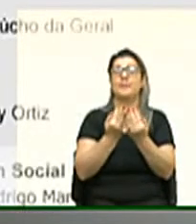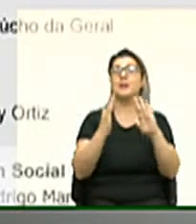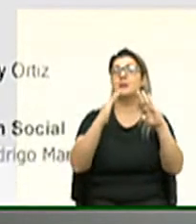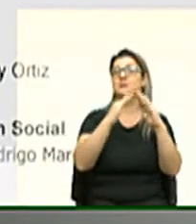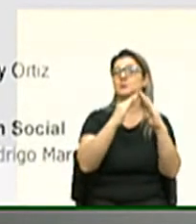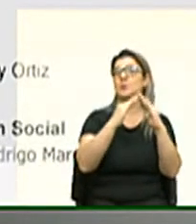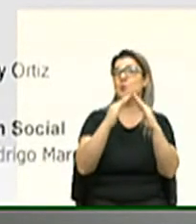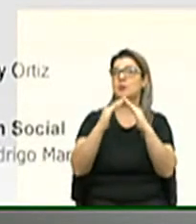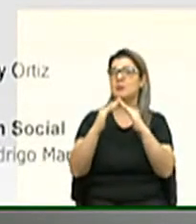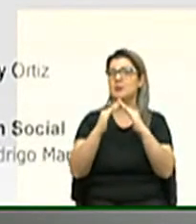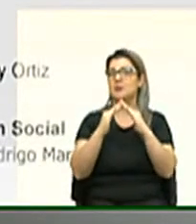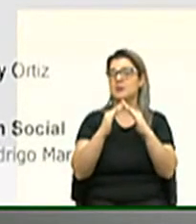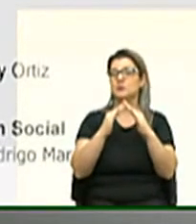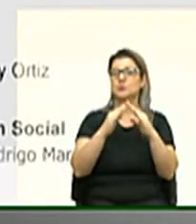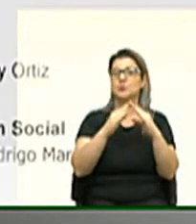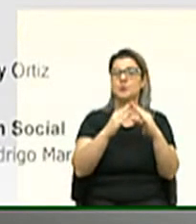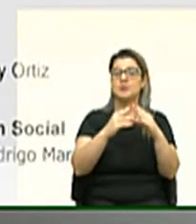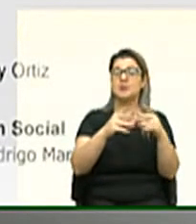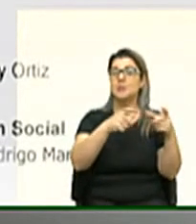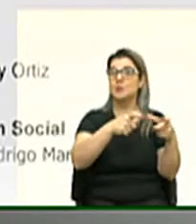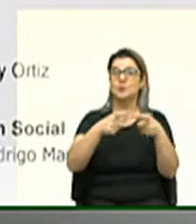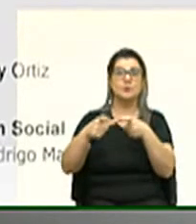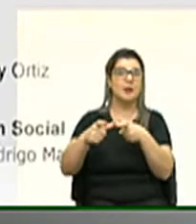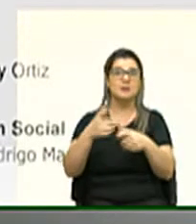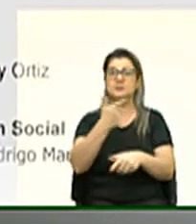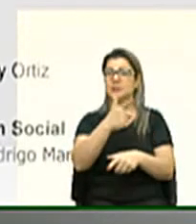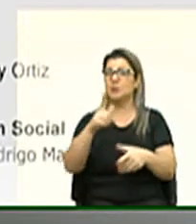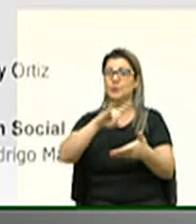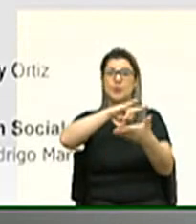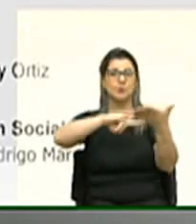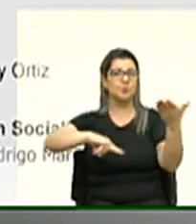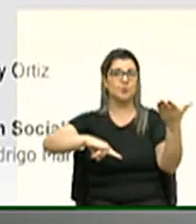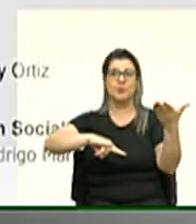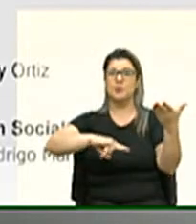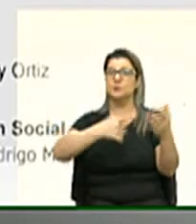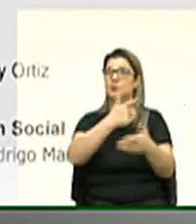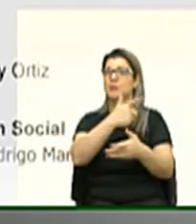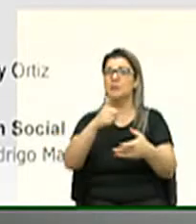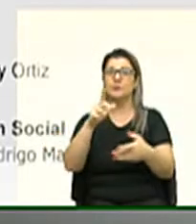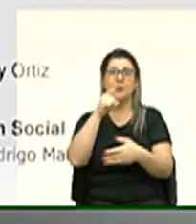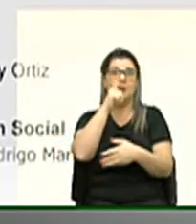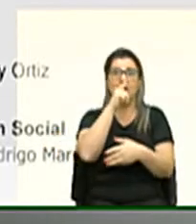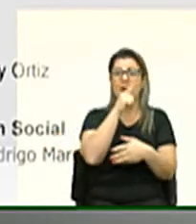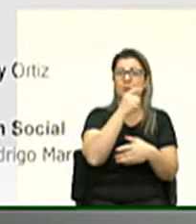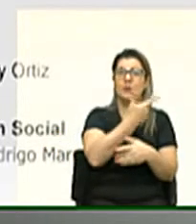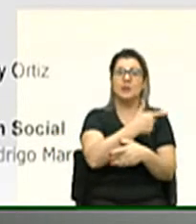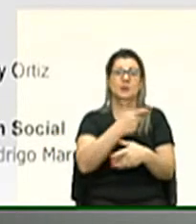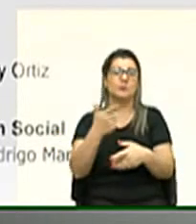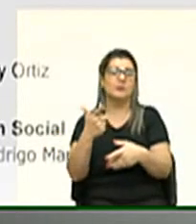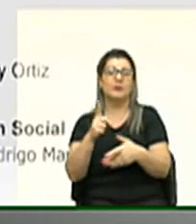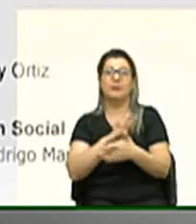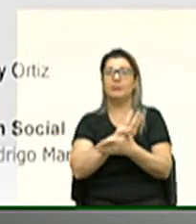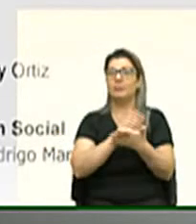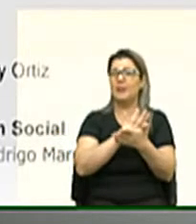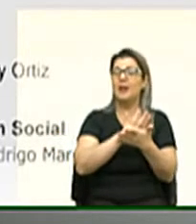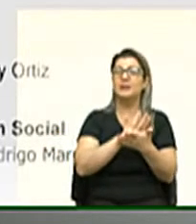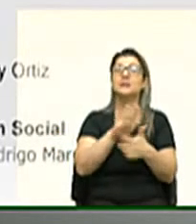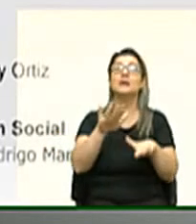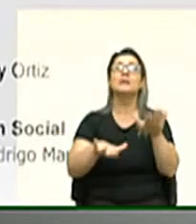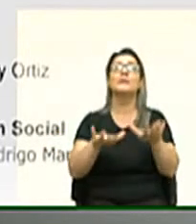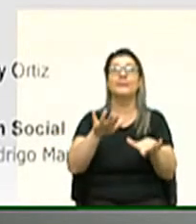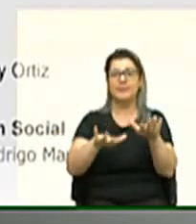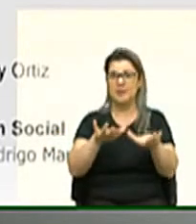morando em áreas invadidas, cuja infraestrutura depende desse tipo de